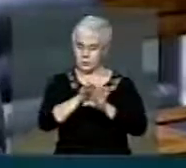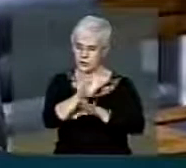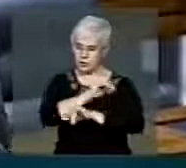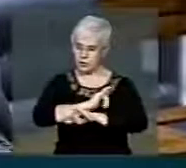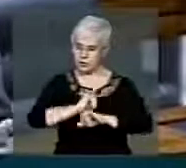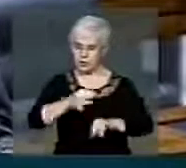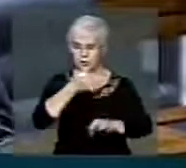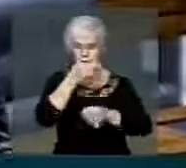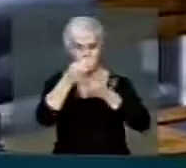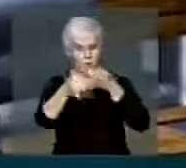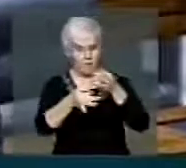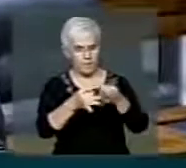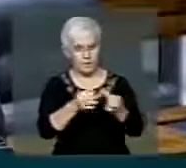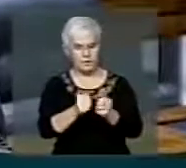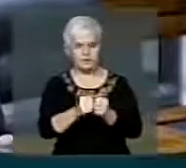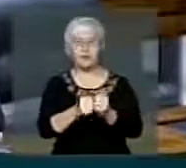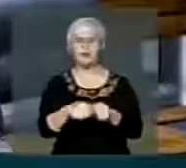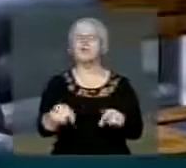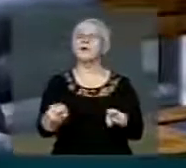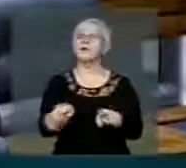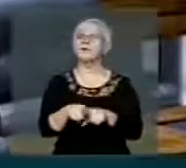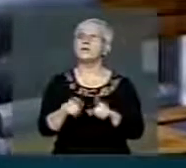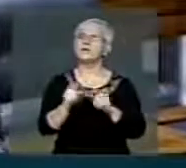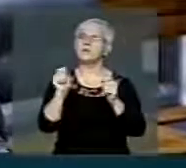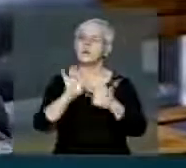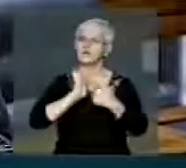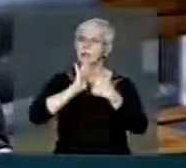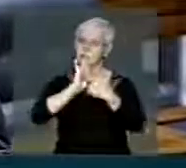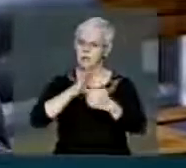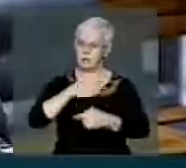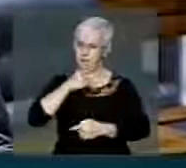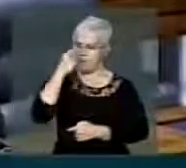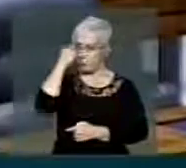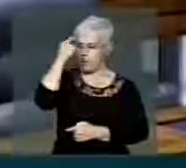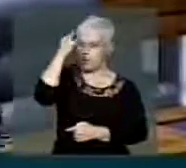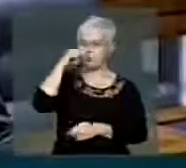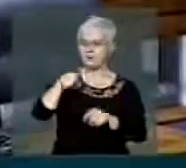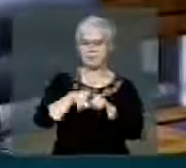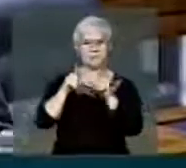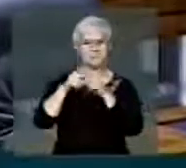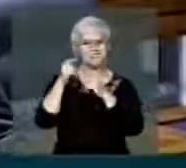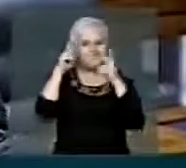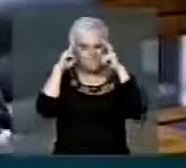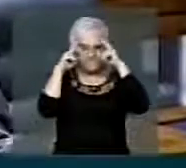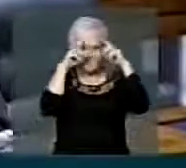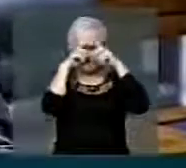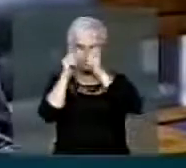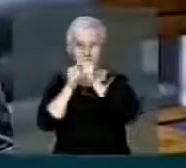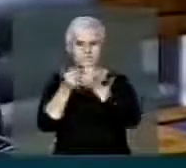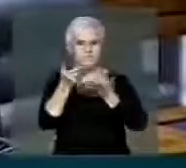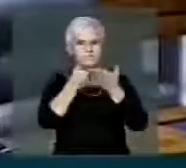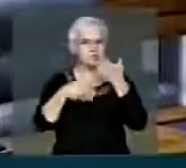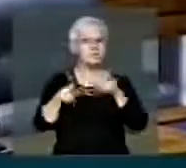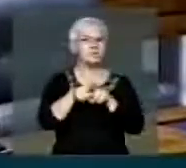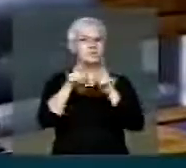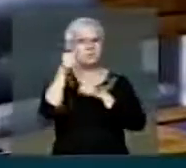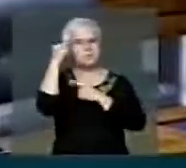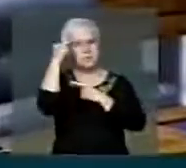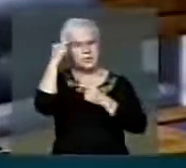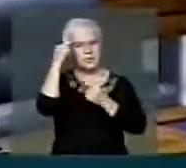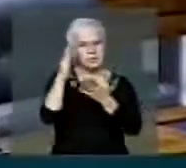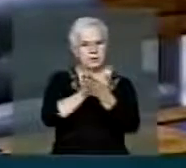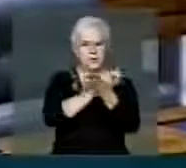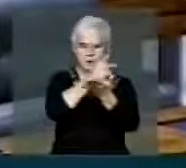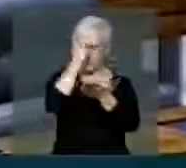sugestão que pudesse representar o meu pensamento e, sobretudo, no meu entender, o pensamento também de alguns eminentes